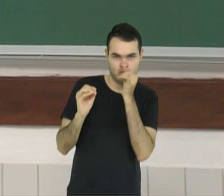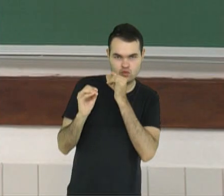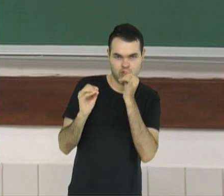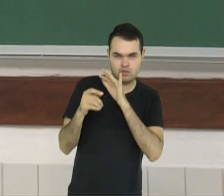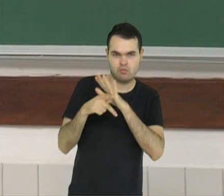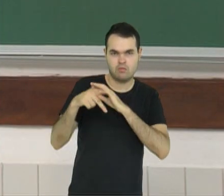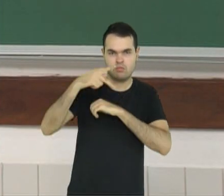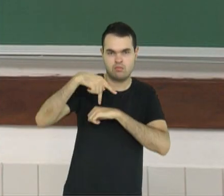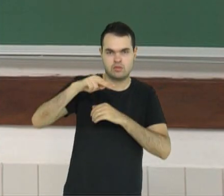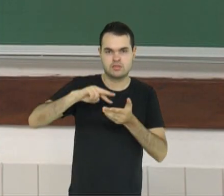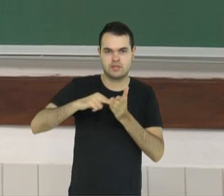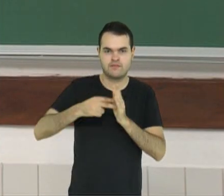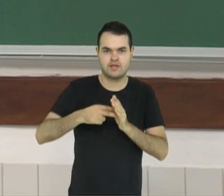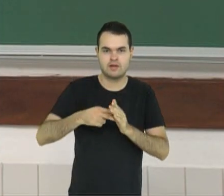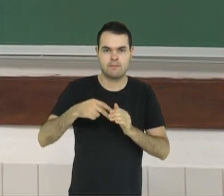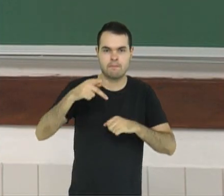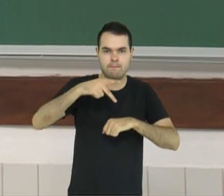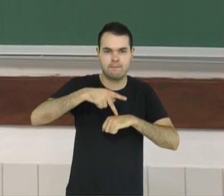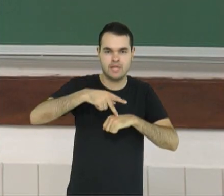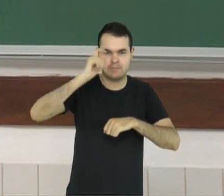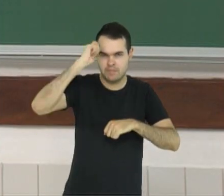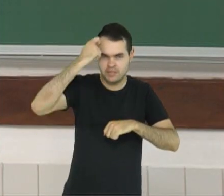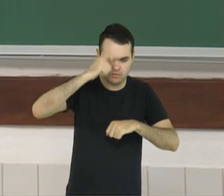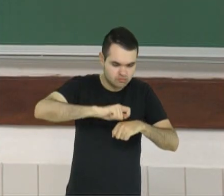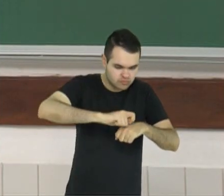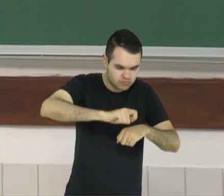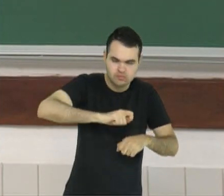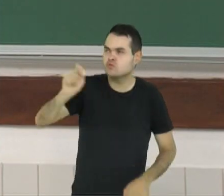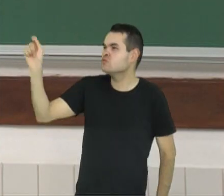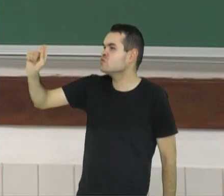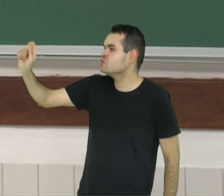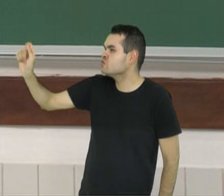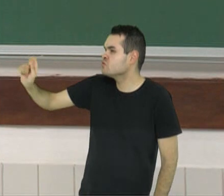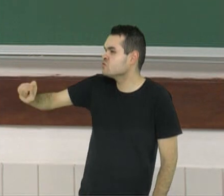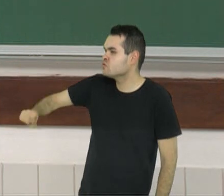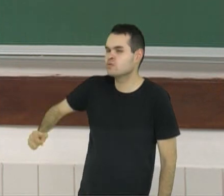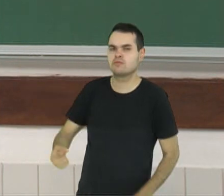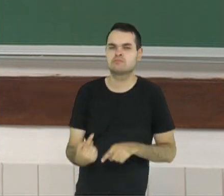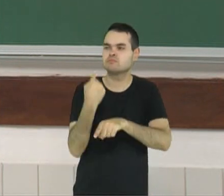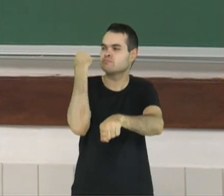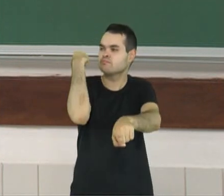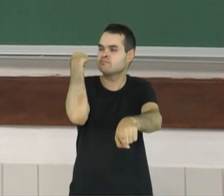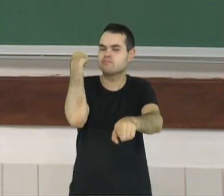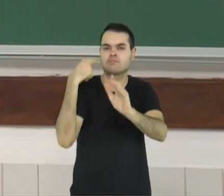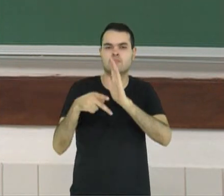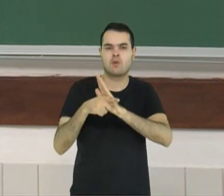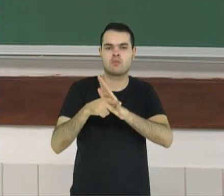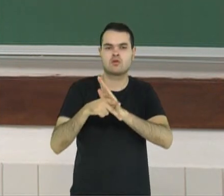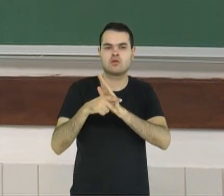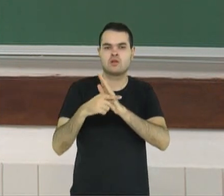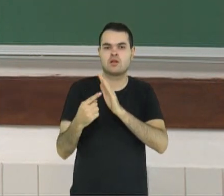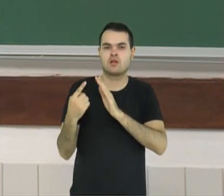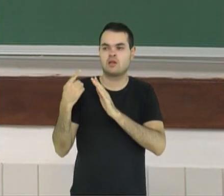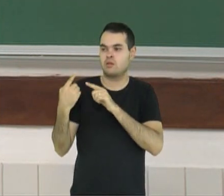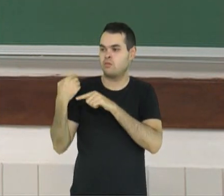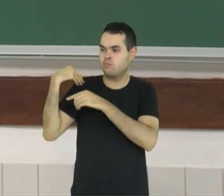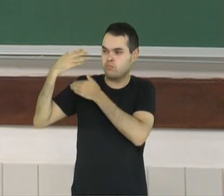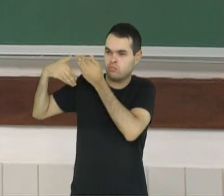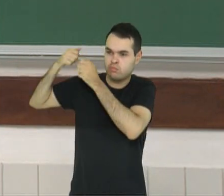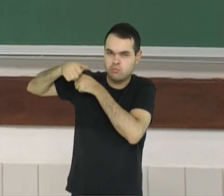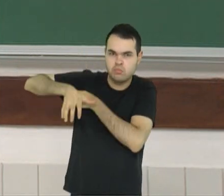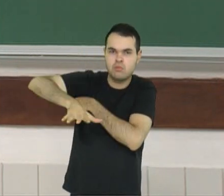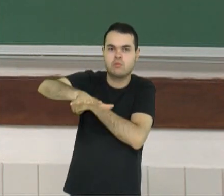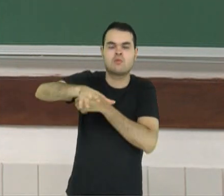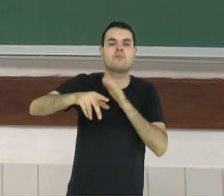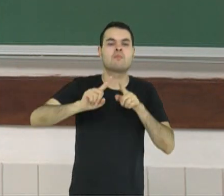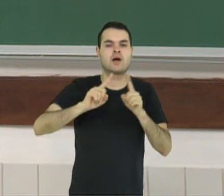significa escrever a carvão. Nós já temos relato do grafite lá na pré-história, mas em cidade nós temos em Roma já os primeiros grafites.